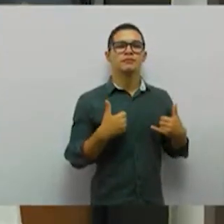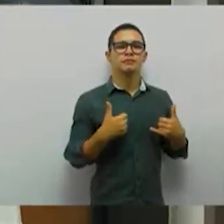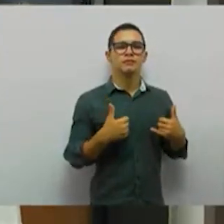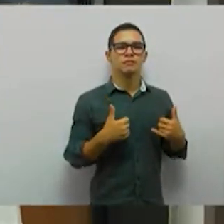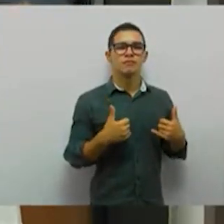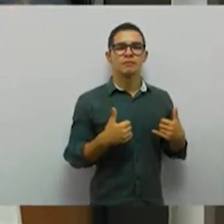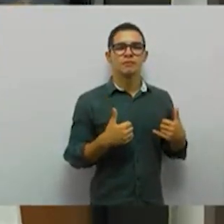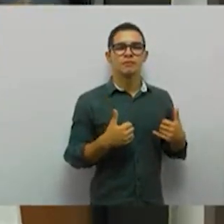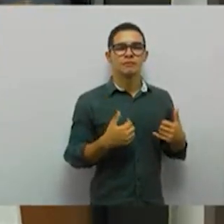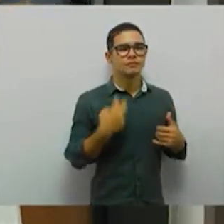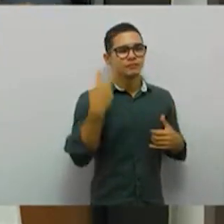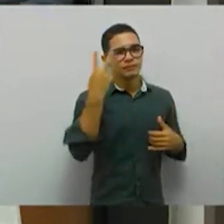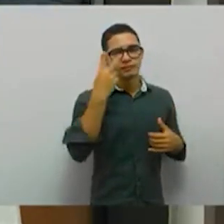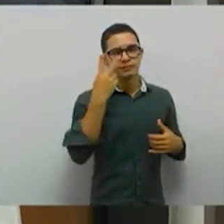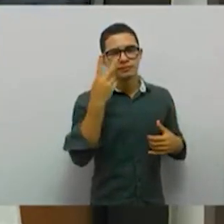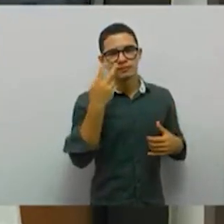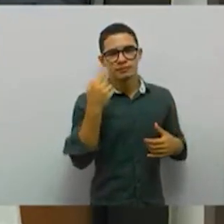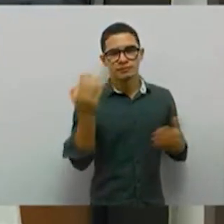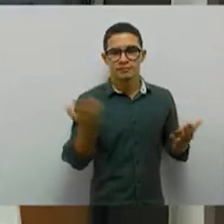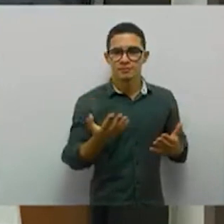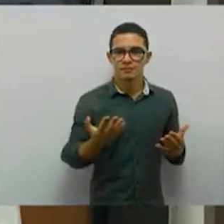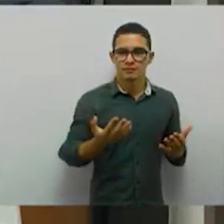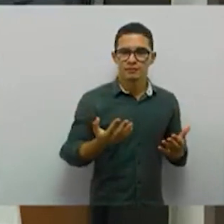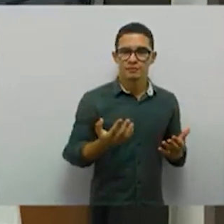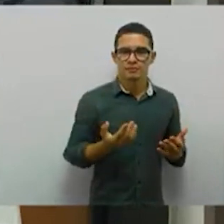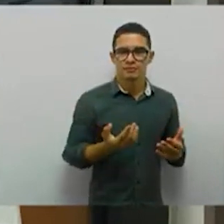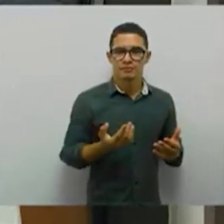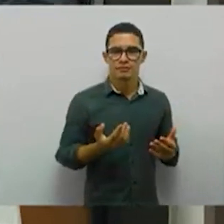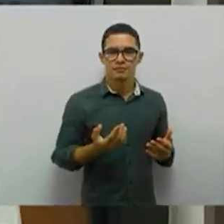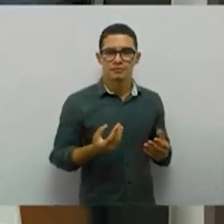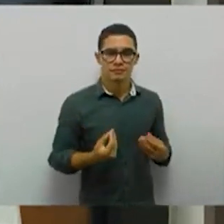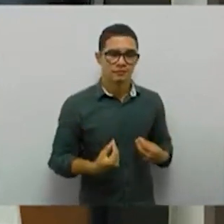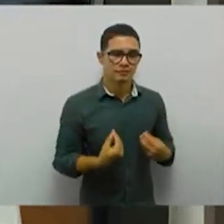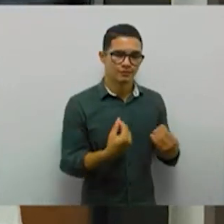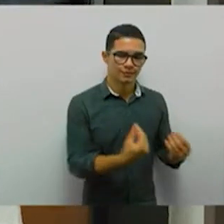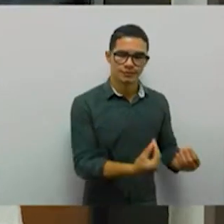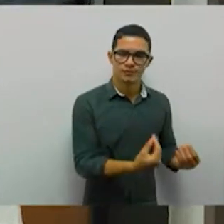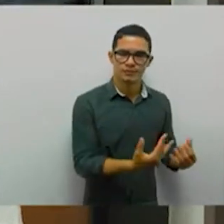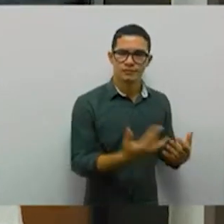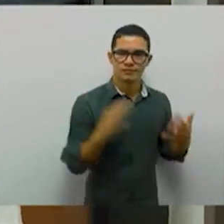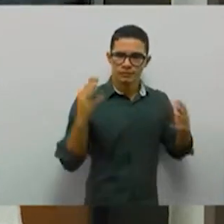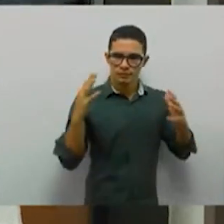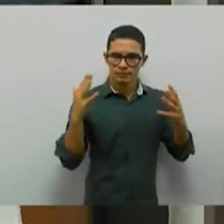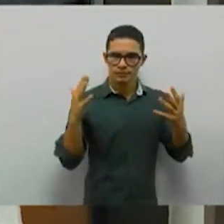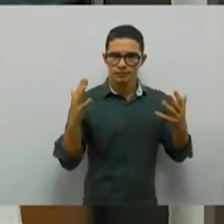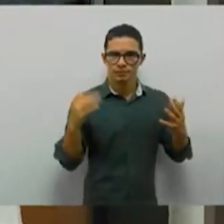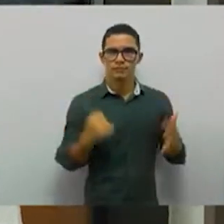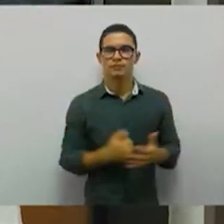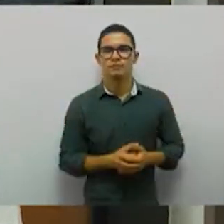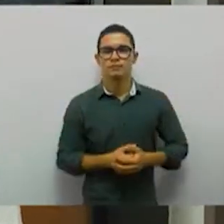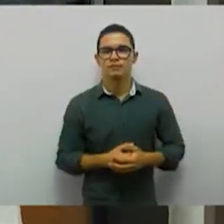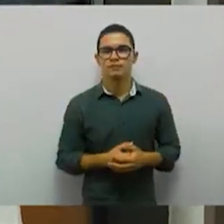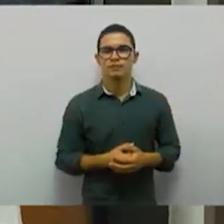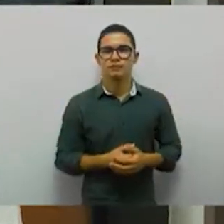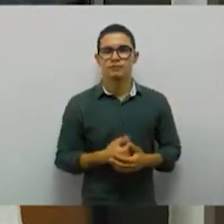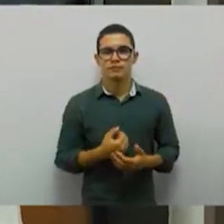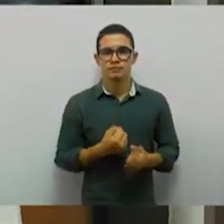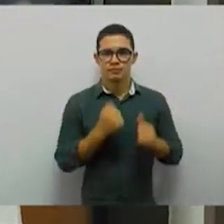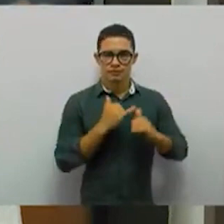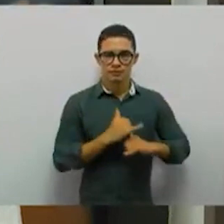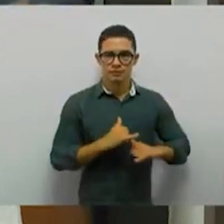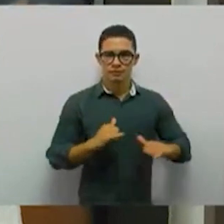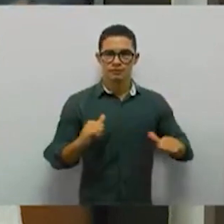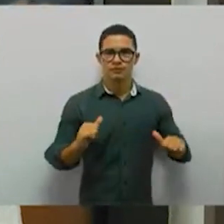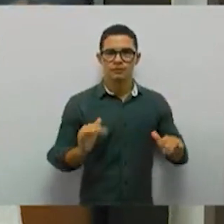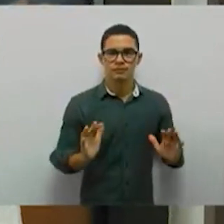como Vereador hoje na casa Legislativa Estou entregando essa Moção de aplauso eu falo pras pessoas que